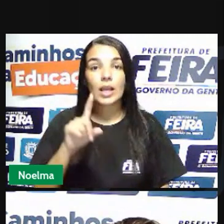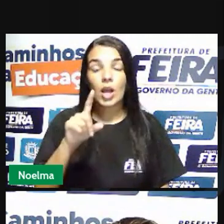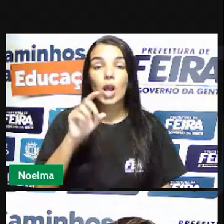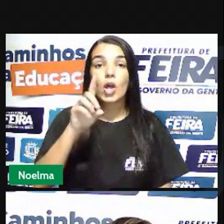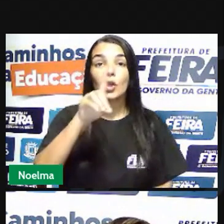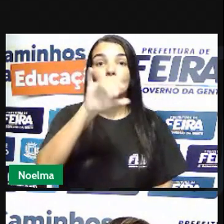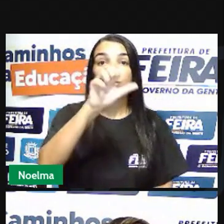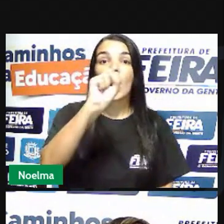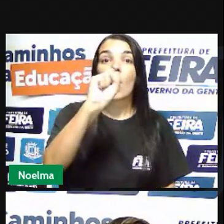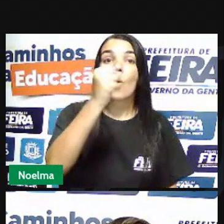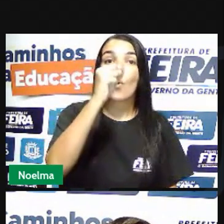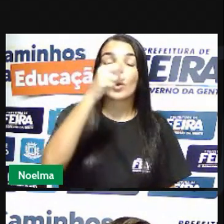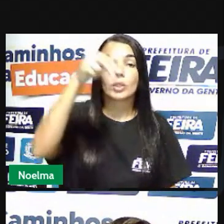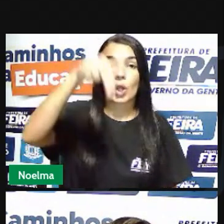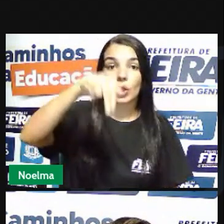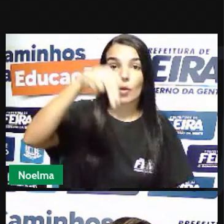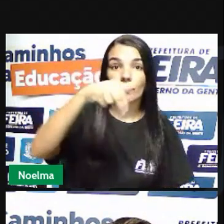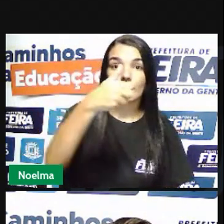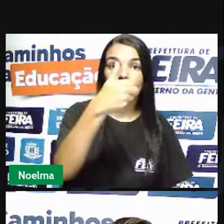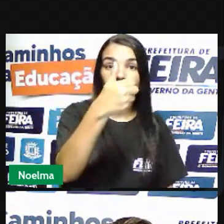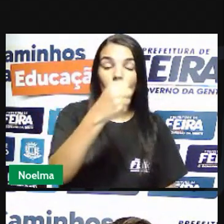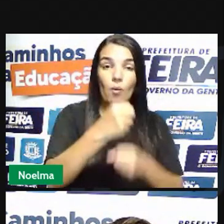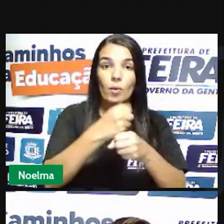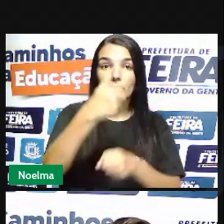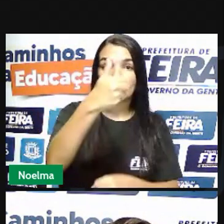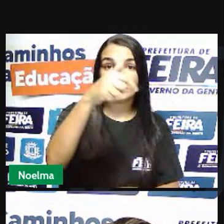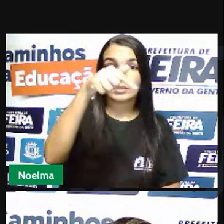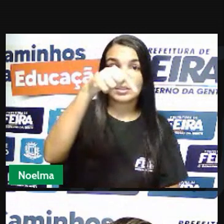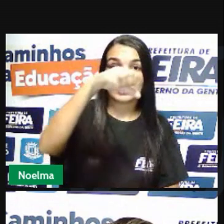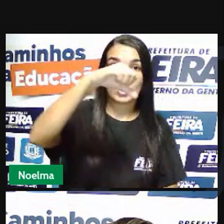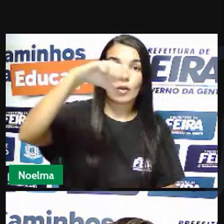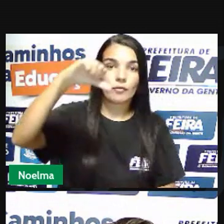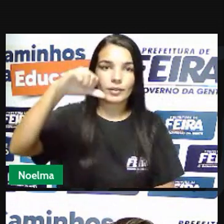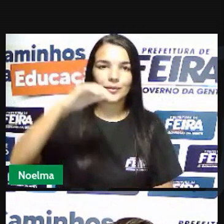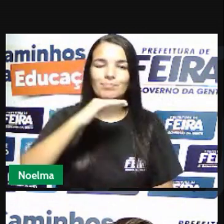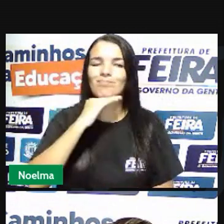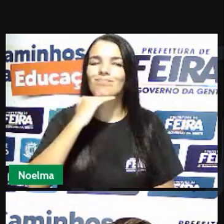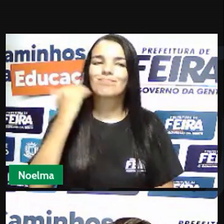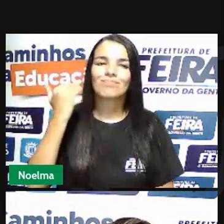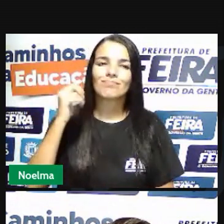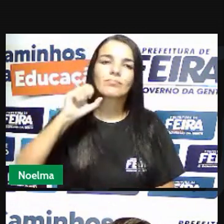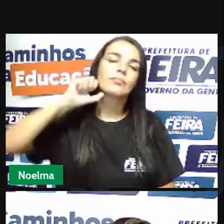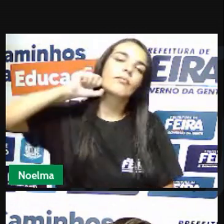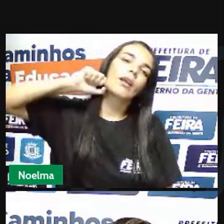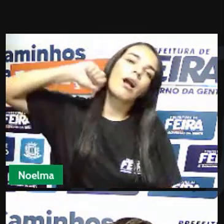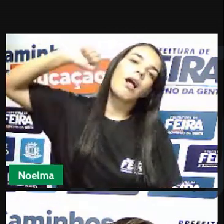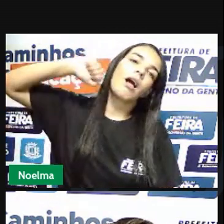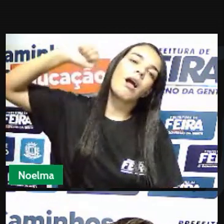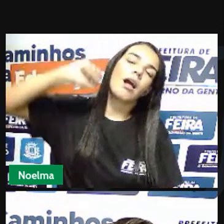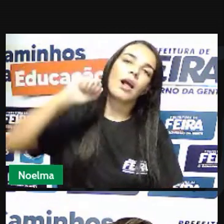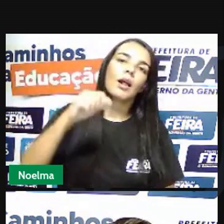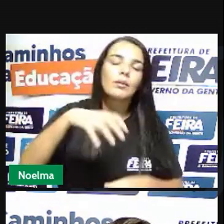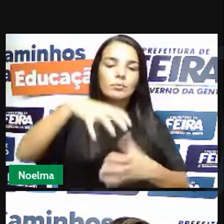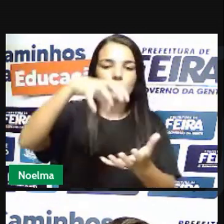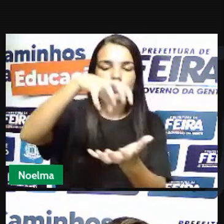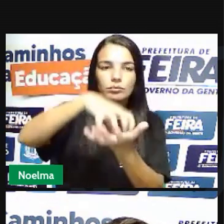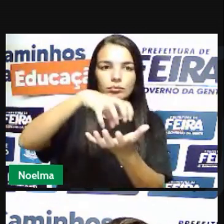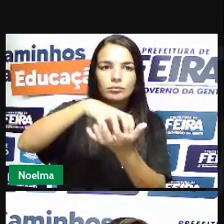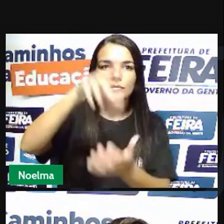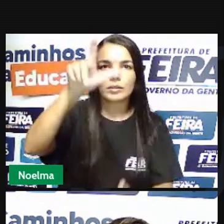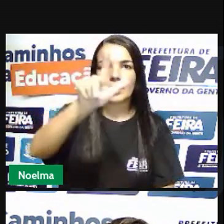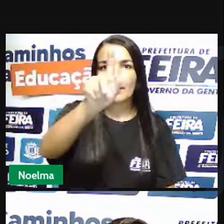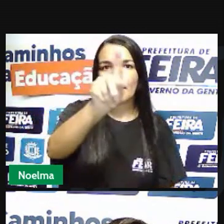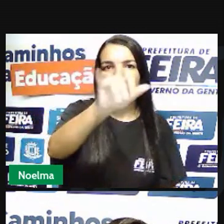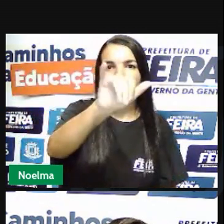Em 8 de novembro de 1799, foram enforcados no Largo da Piedade os líderes da